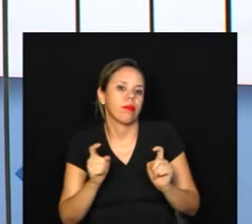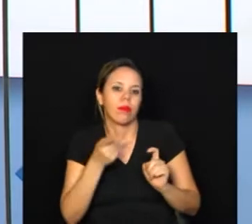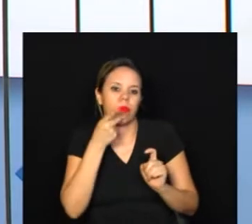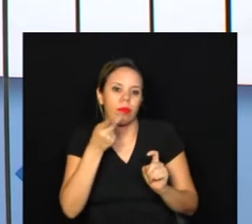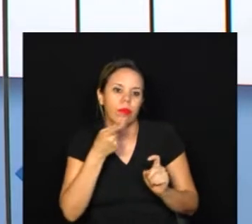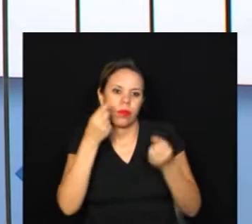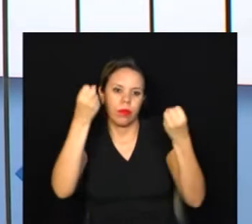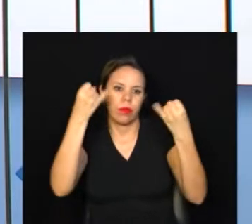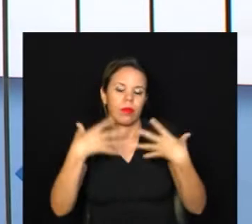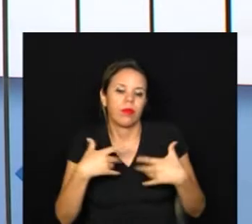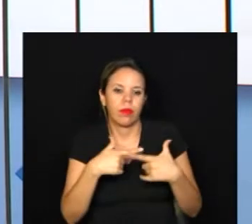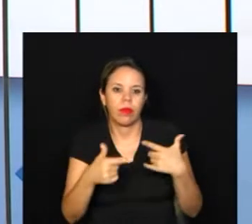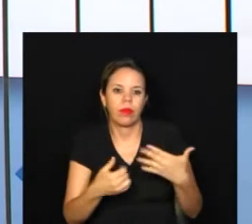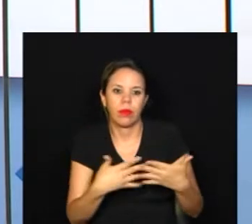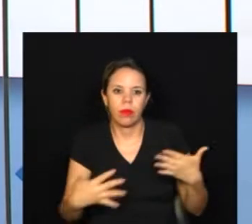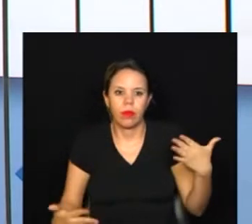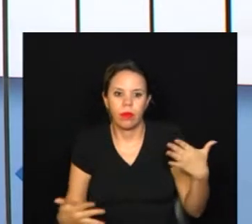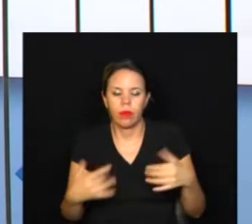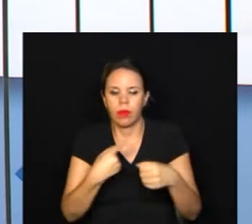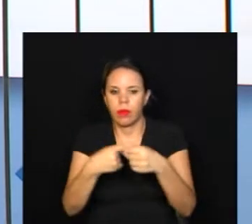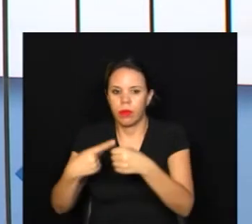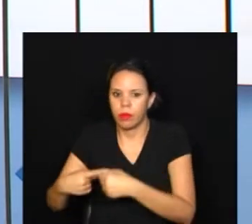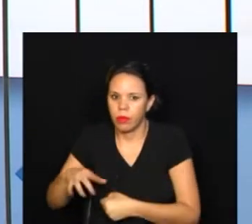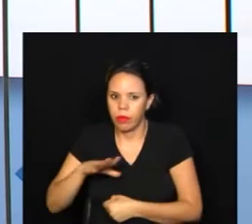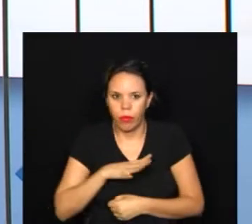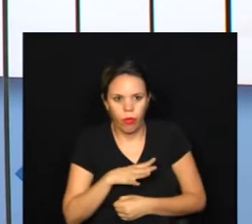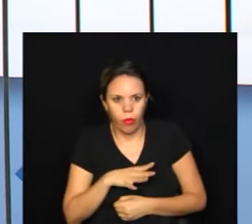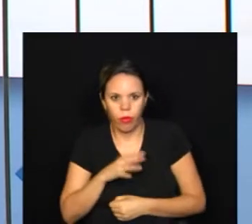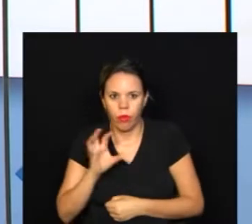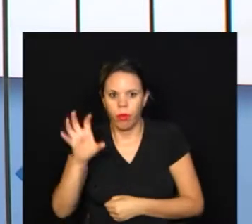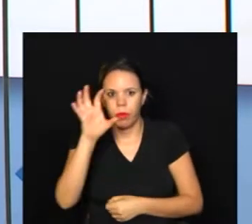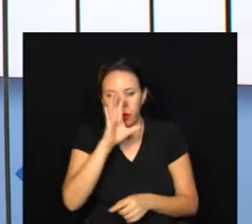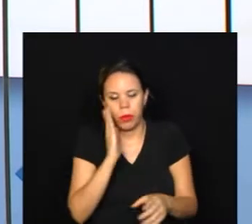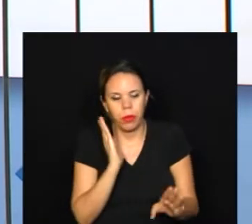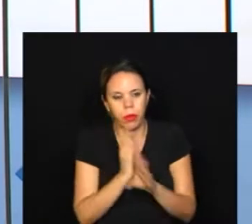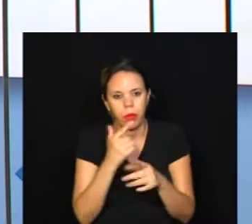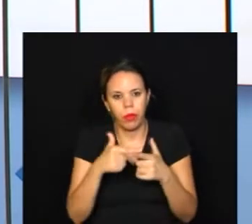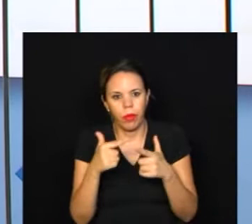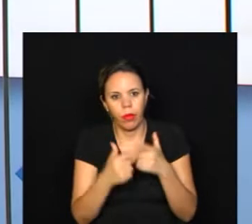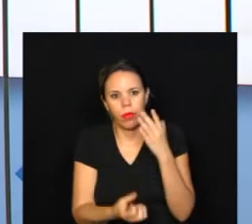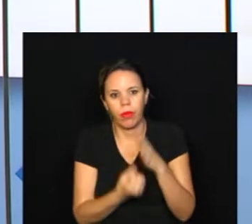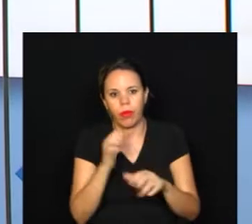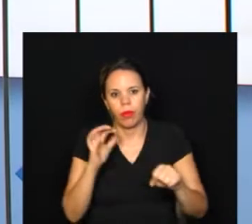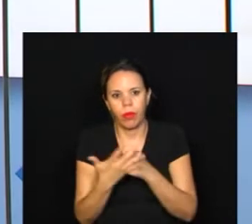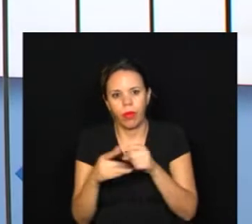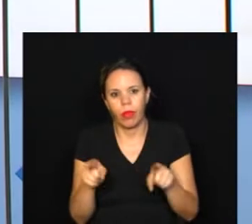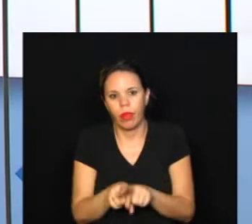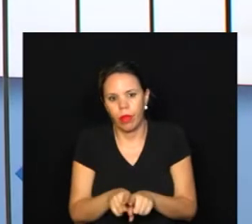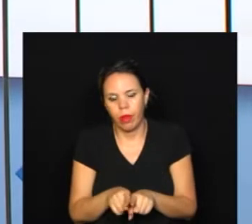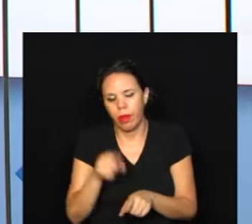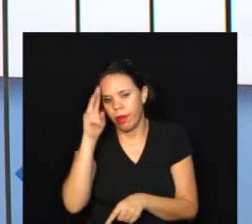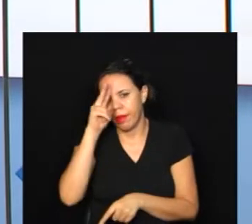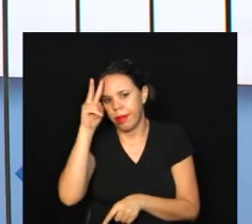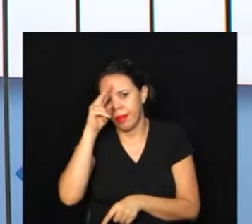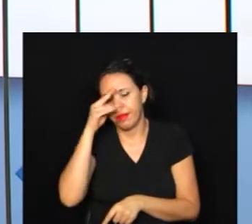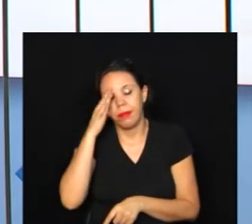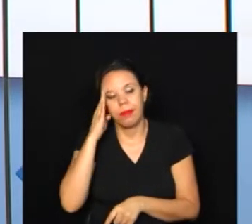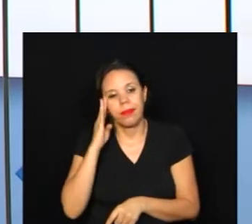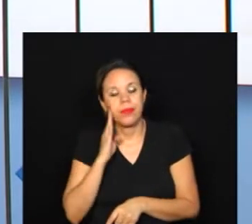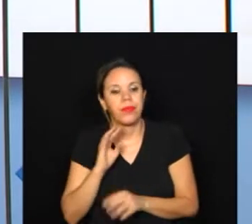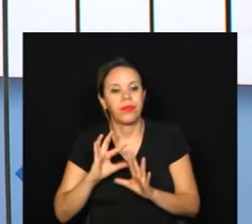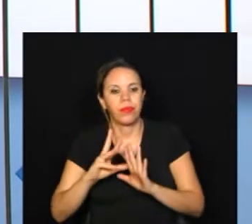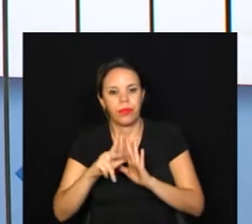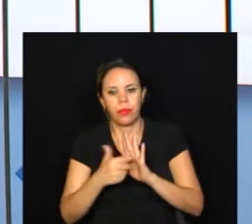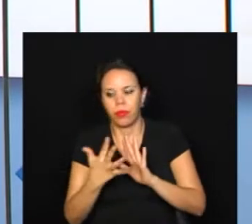da situação do município, né? O mapeamento, a gente tem aí as questões da Covid. Lembrando que os